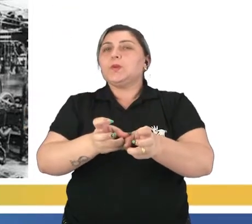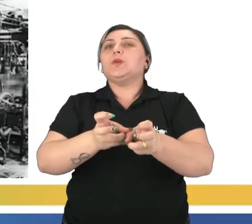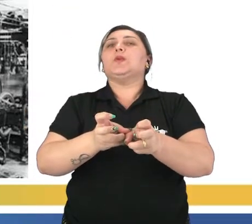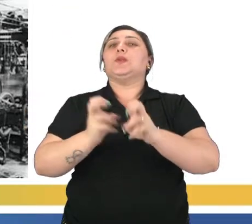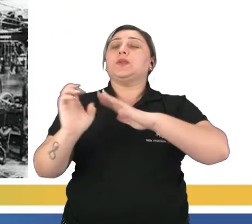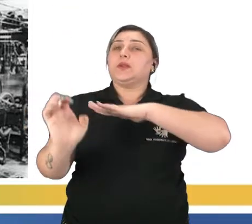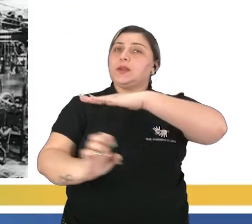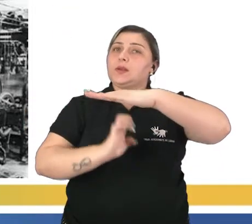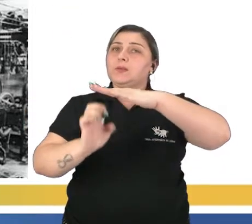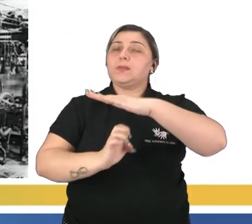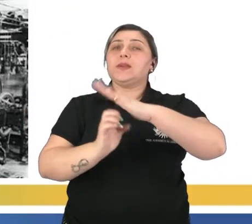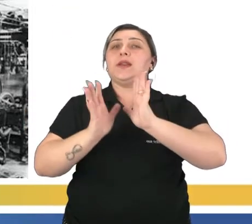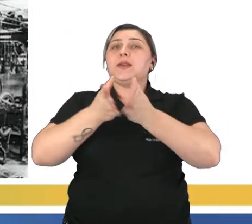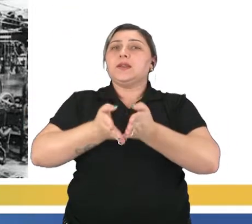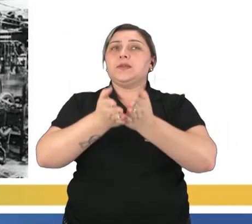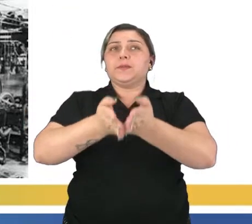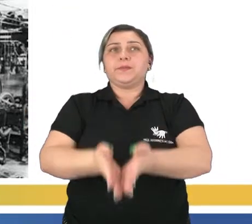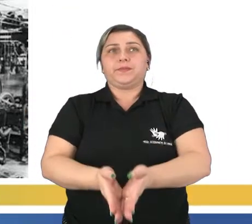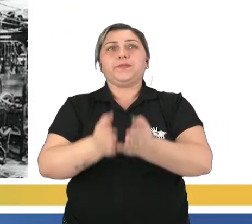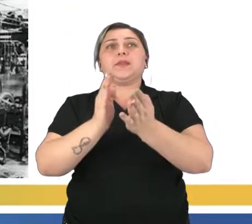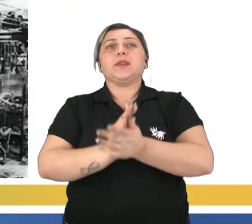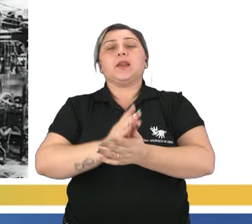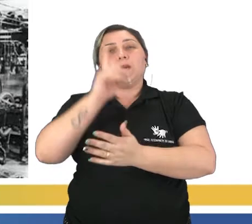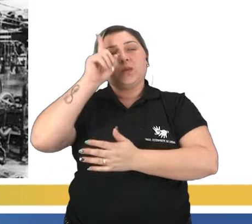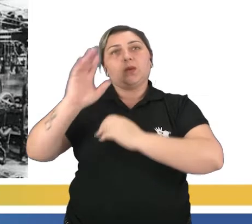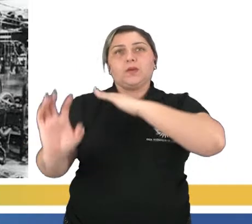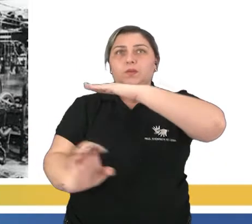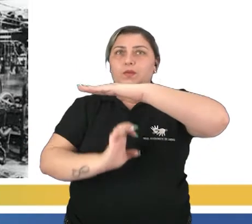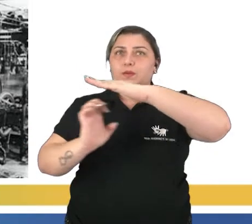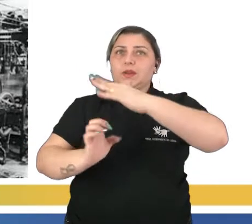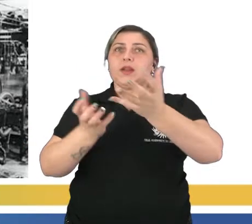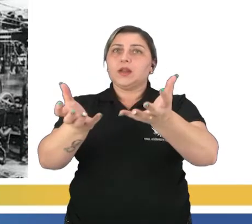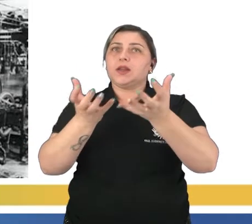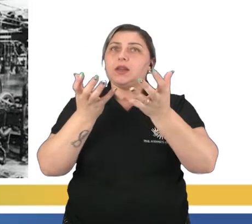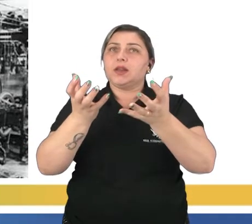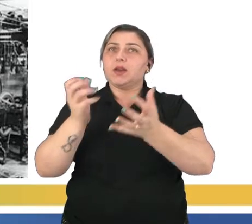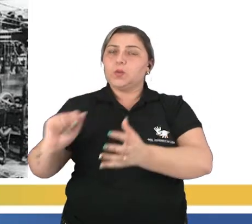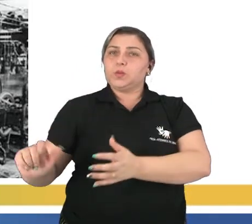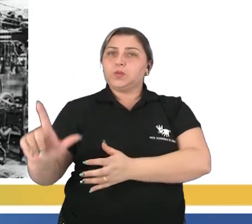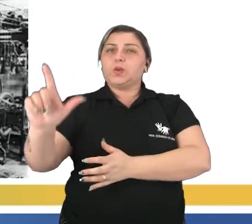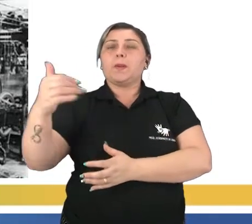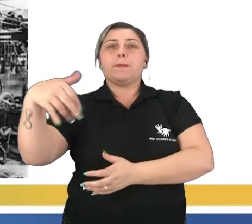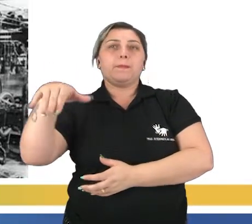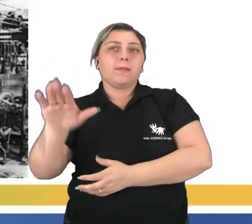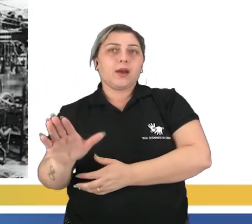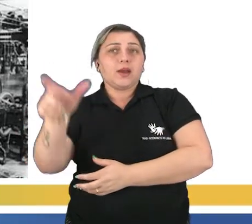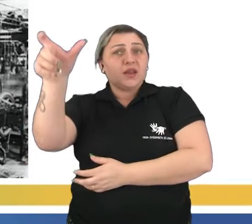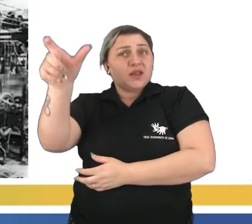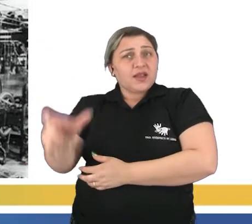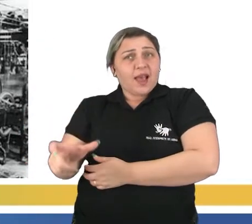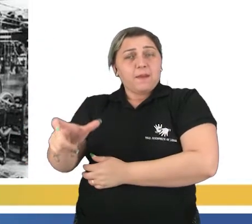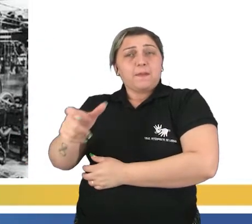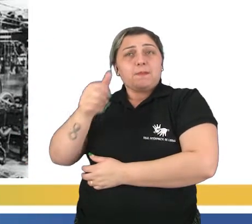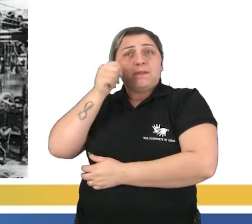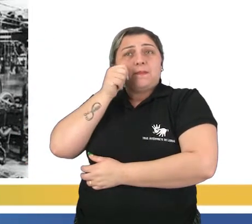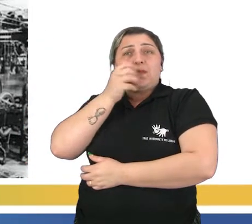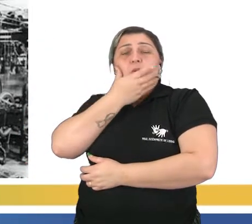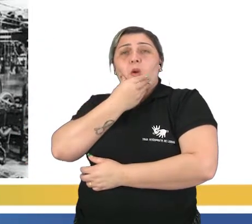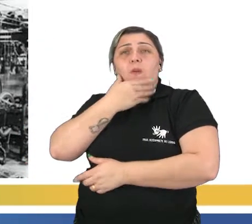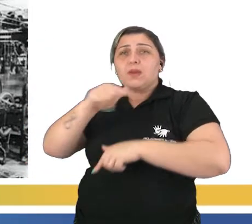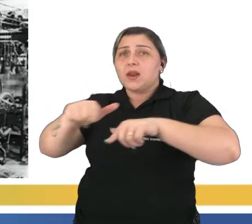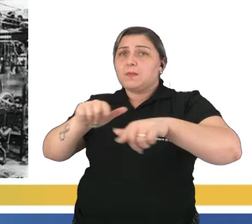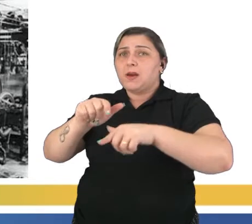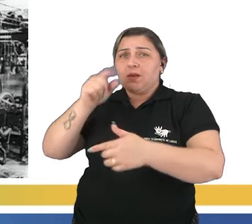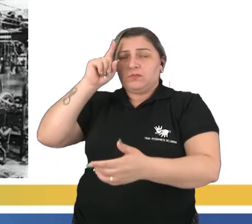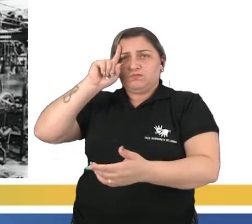ultramarinos. Como muitos empresários ambicionavam lucrar mais, o operário era explorado, sendo forçado